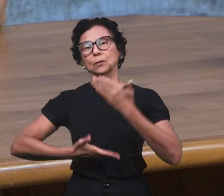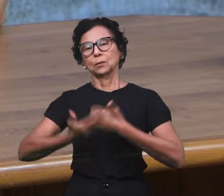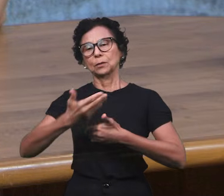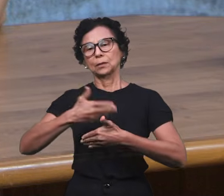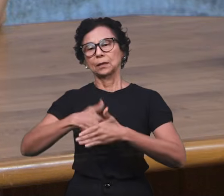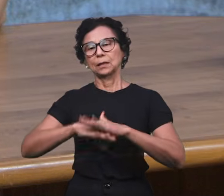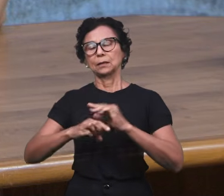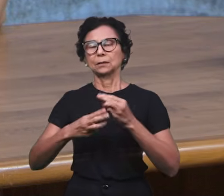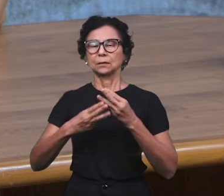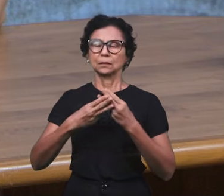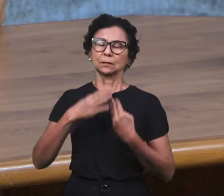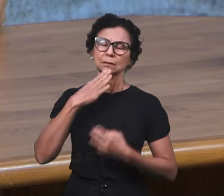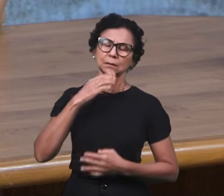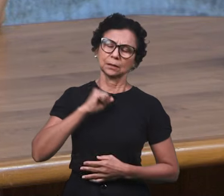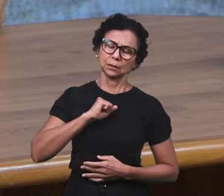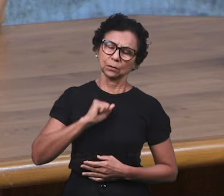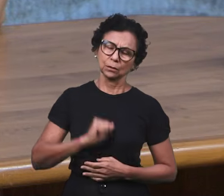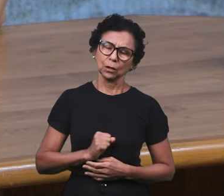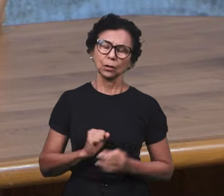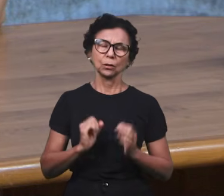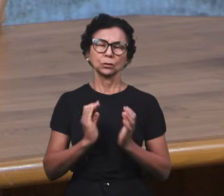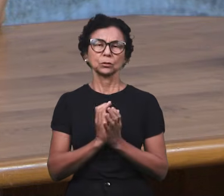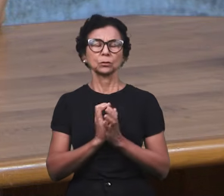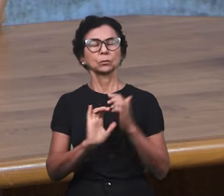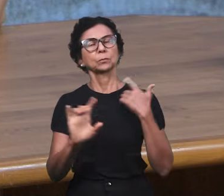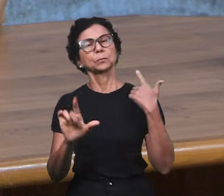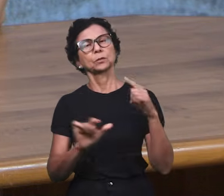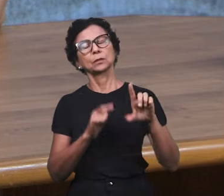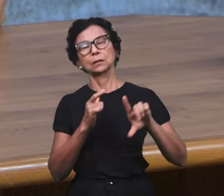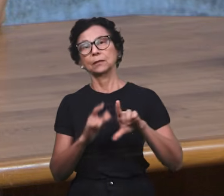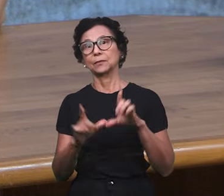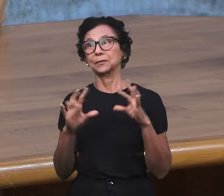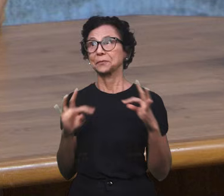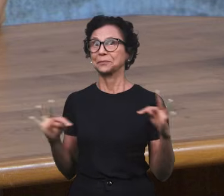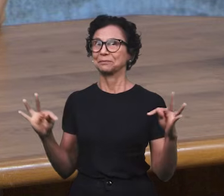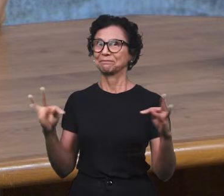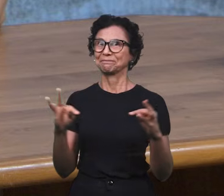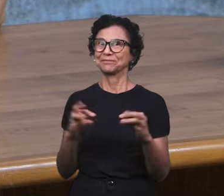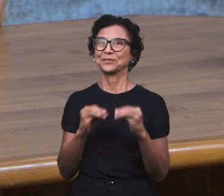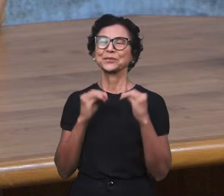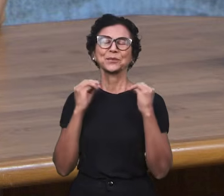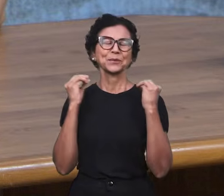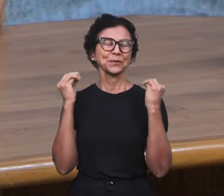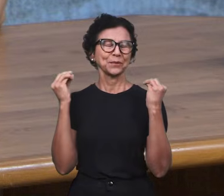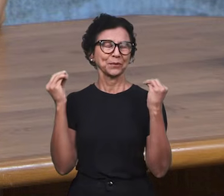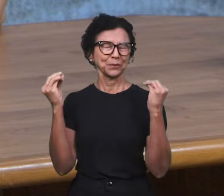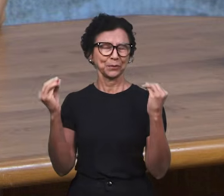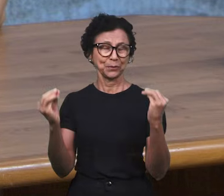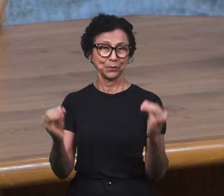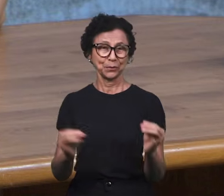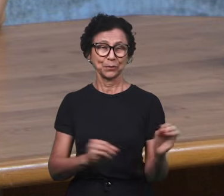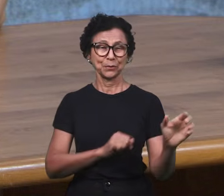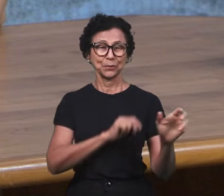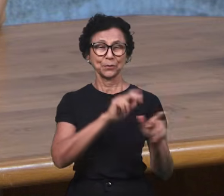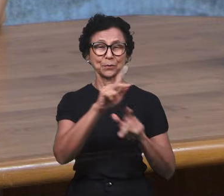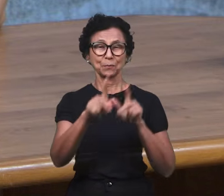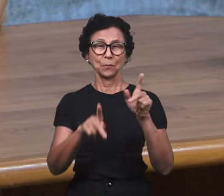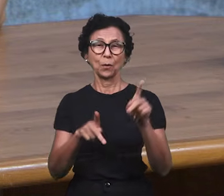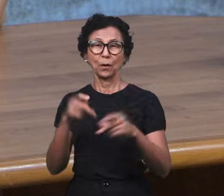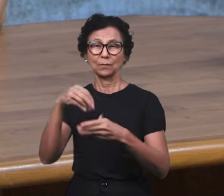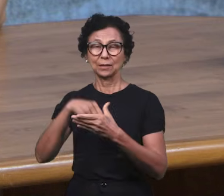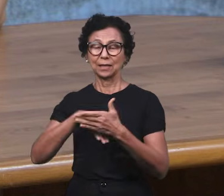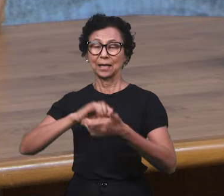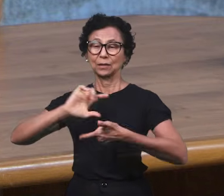e os sacerdotes e os levitas, toda a congregação de todos os que vieram de